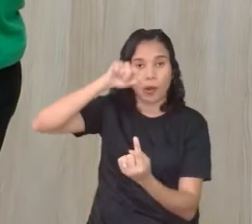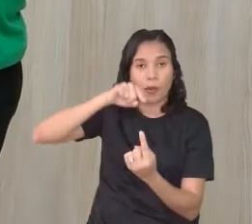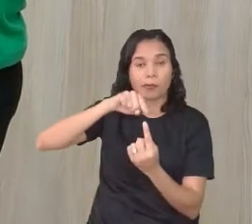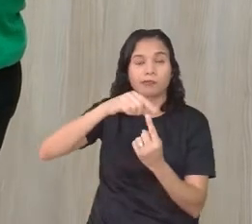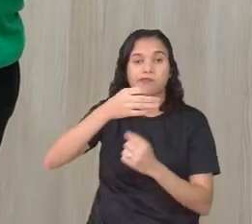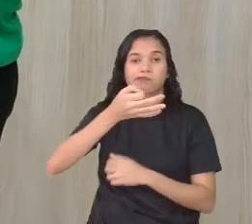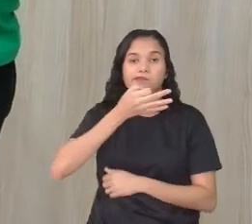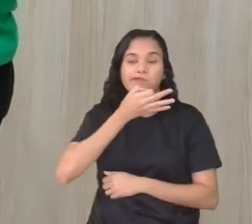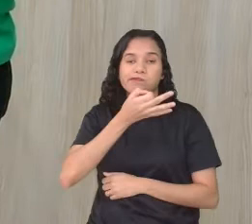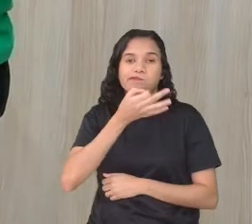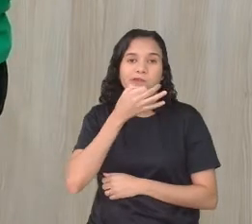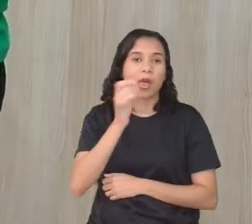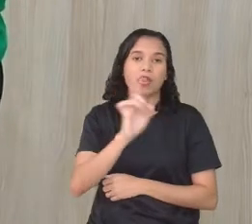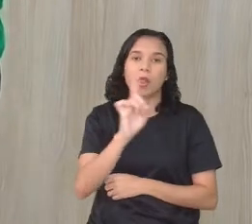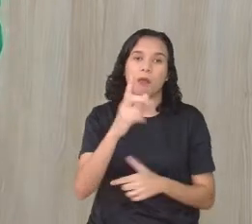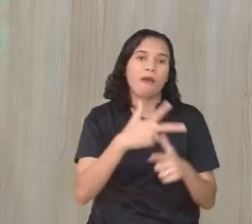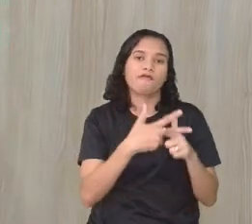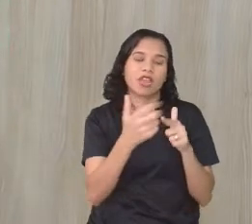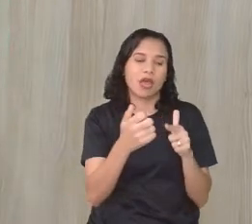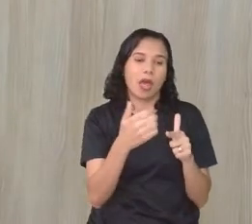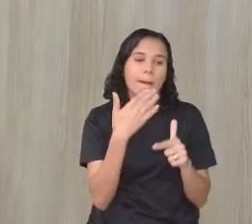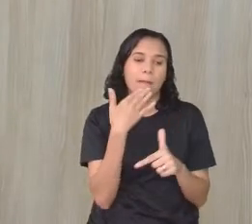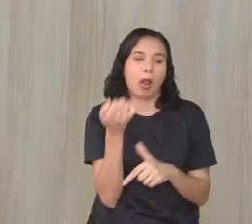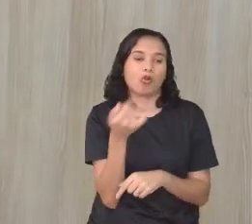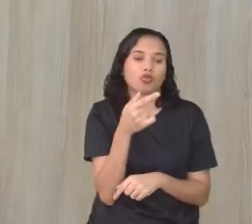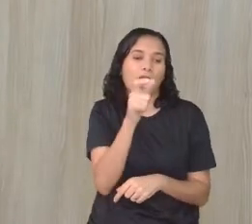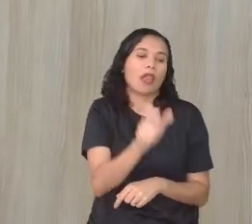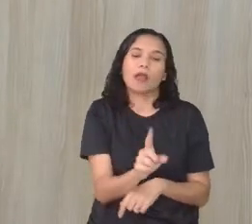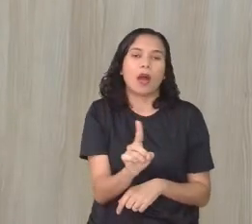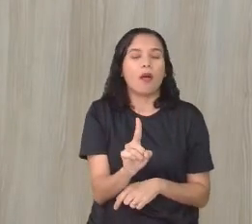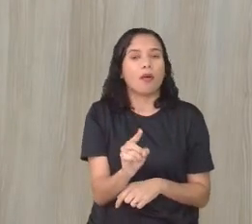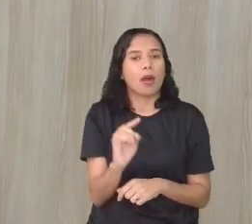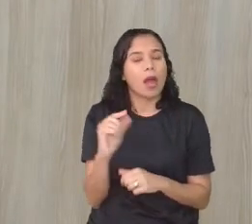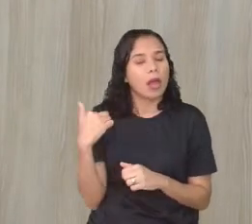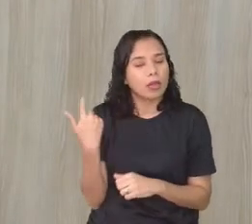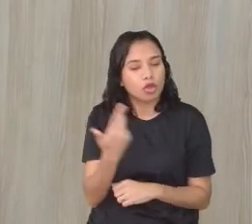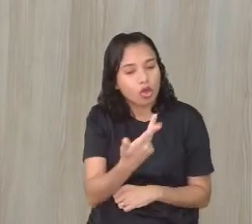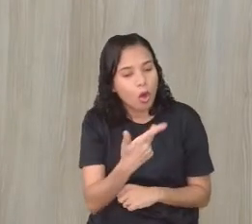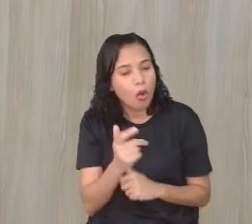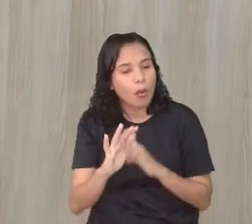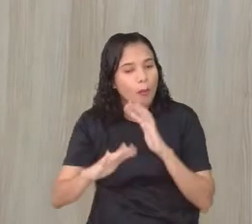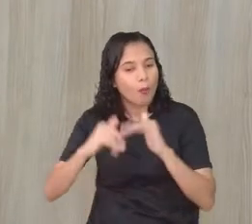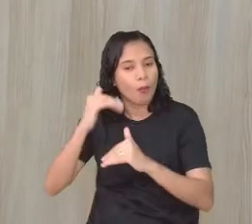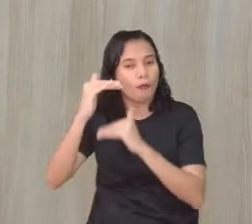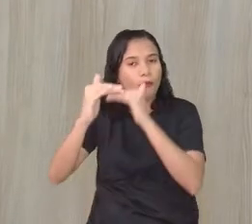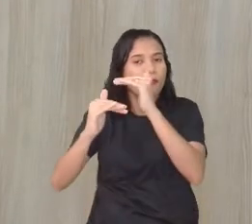não deve ser a vitória, mas sim o progresso. Então, não é que nós temos que